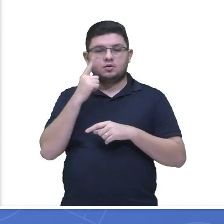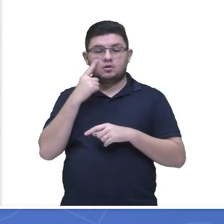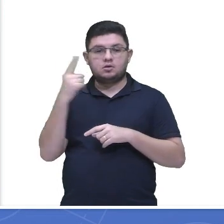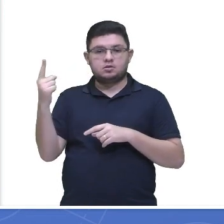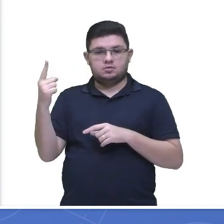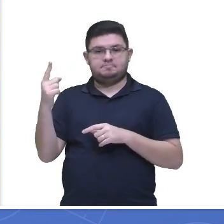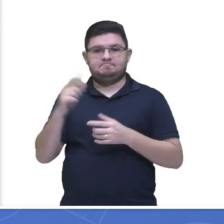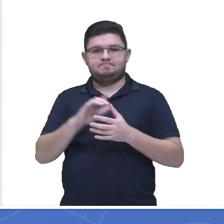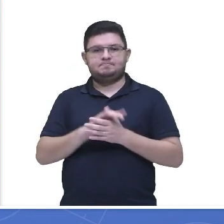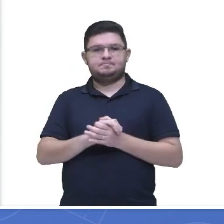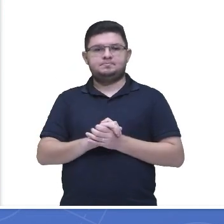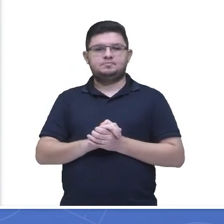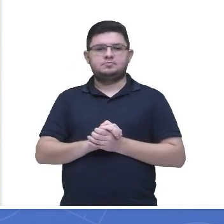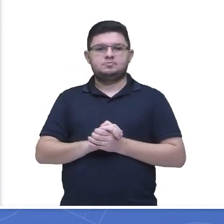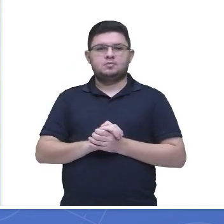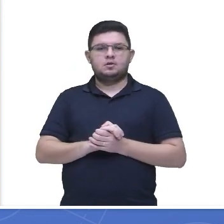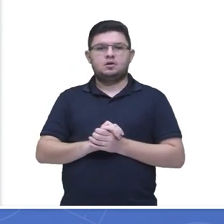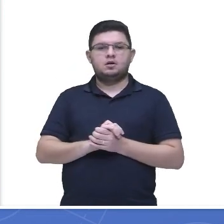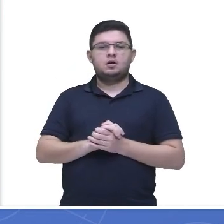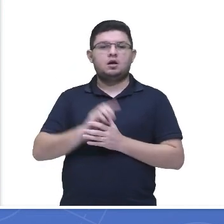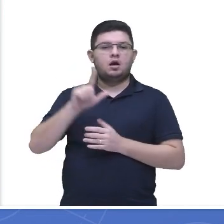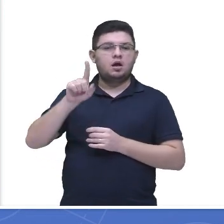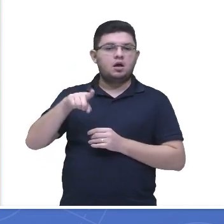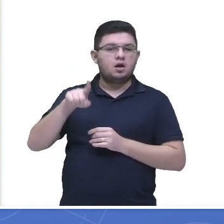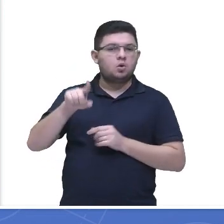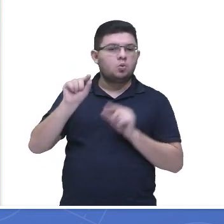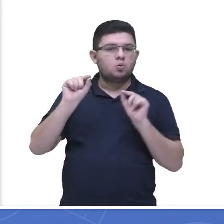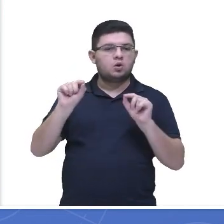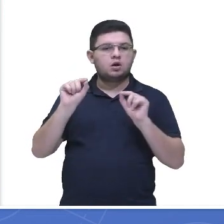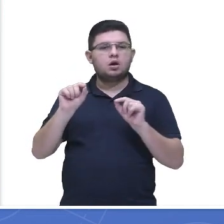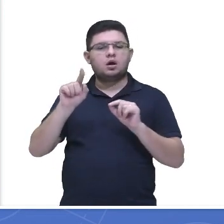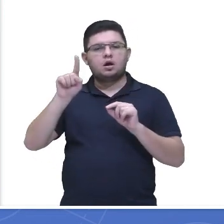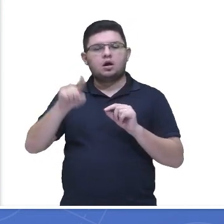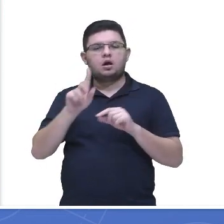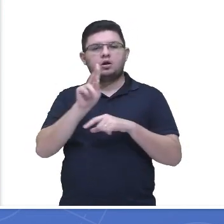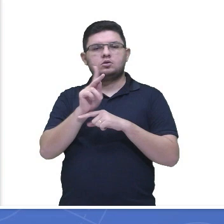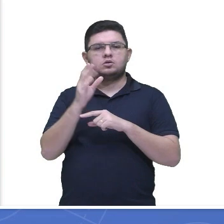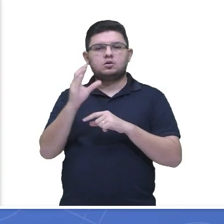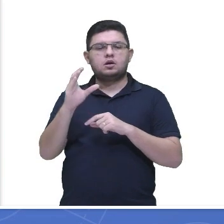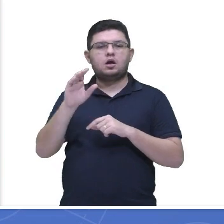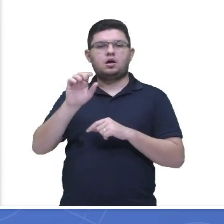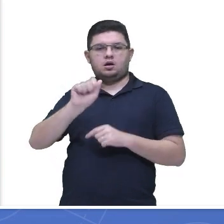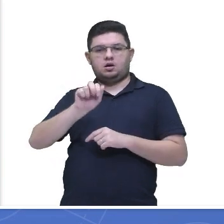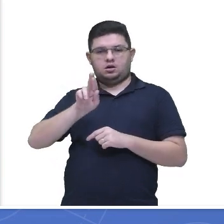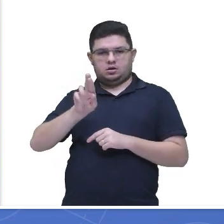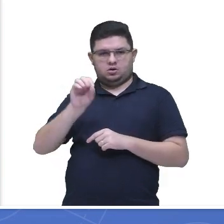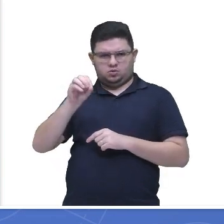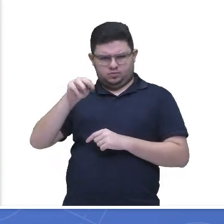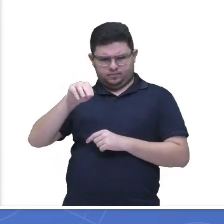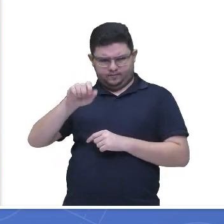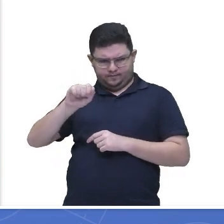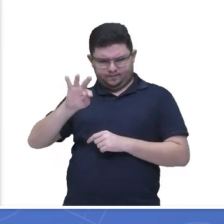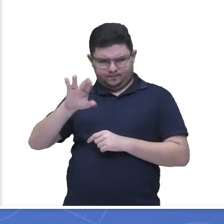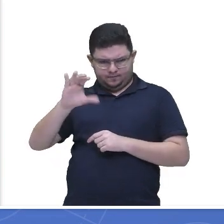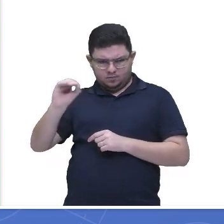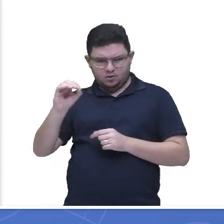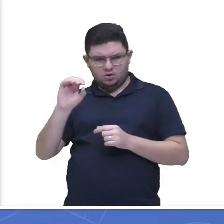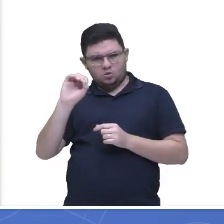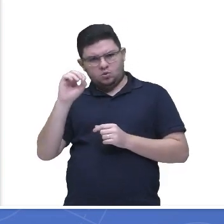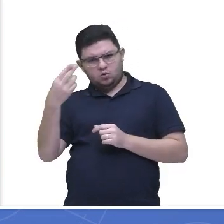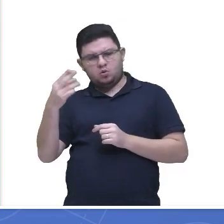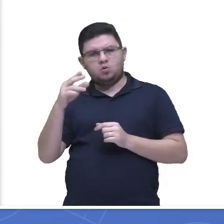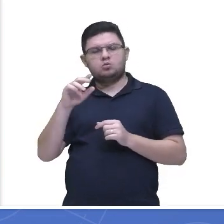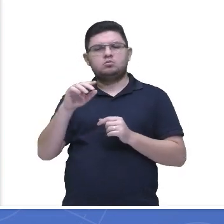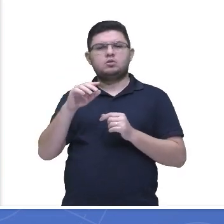hidrocarboneto aí, ok? Então ele é o que? Ele é um aromático? Ele é um aromático de cadeia fechada, é um